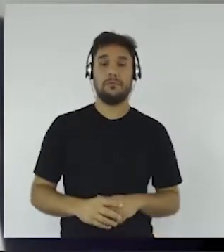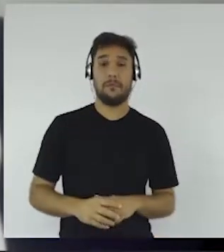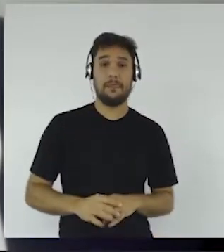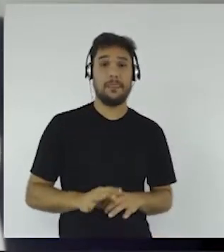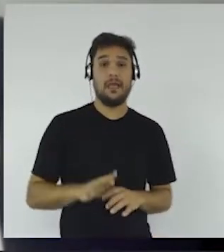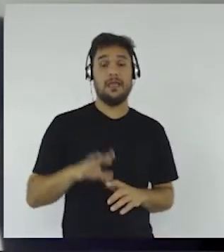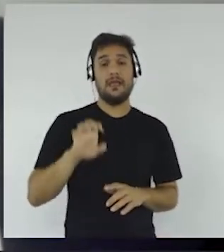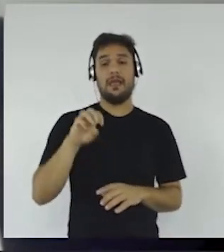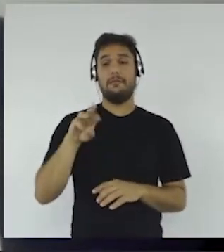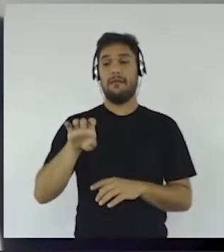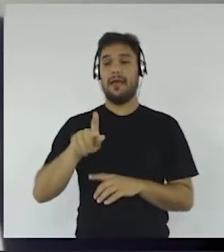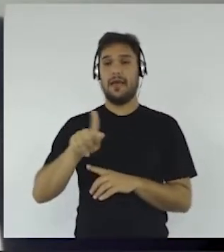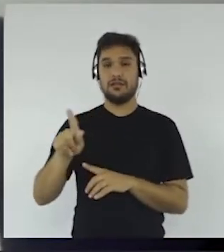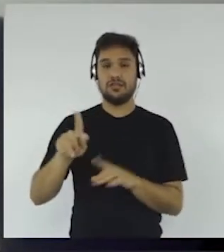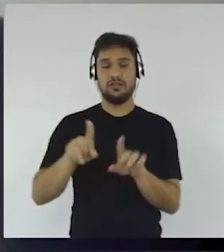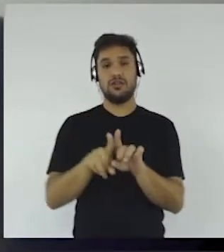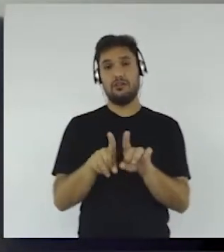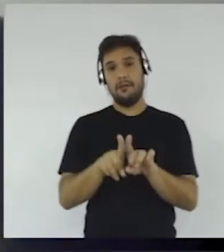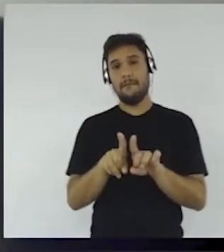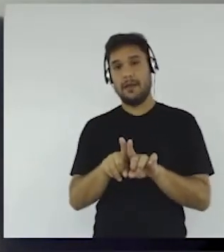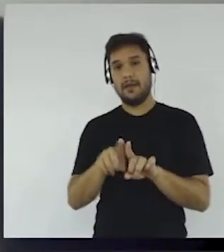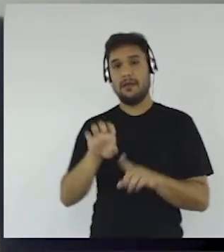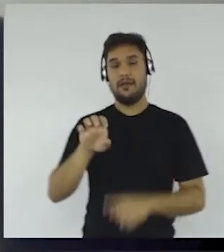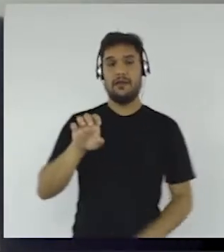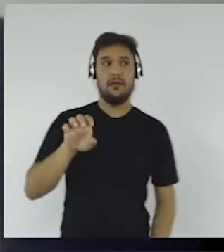tanto na Emerge quanto na